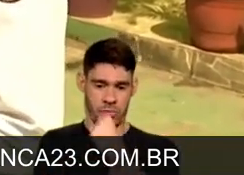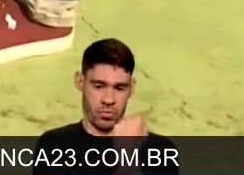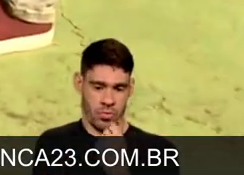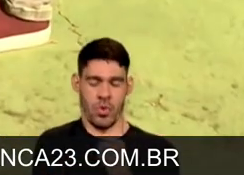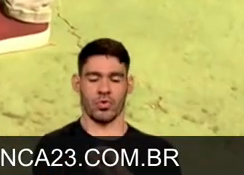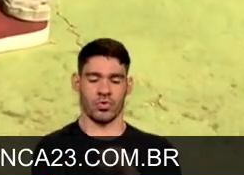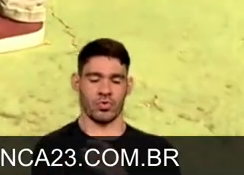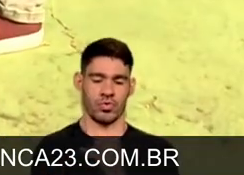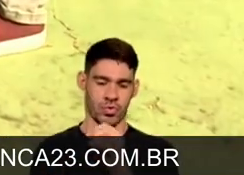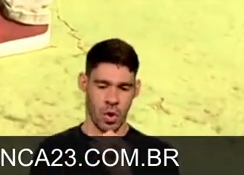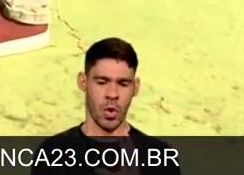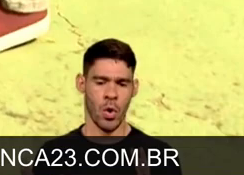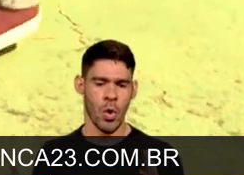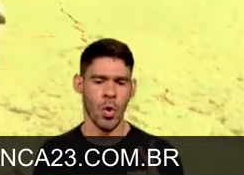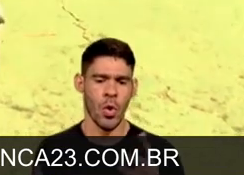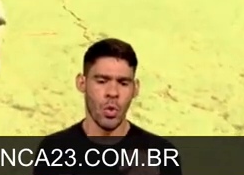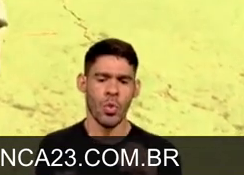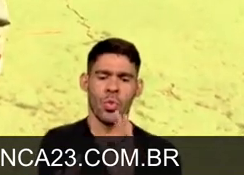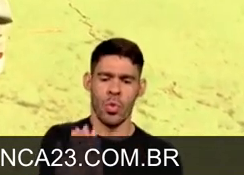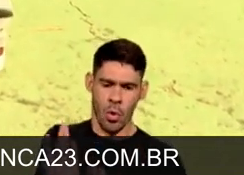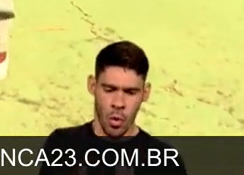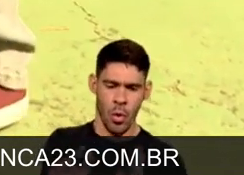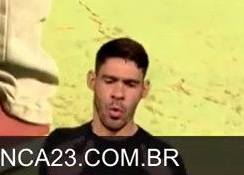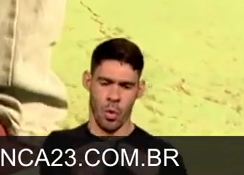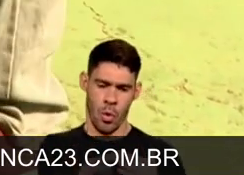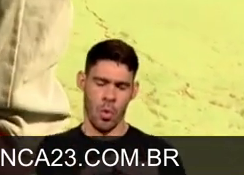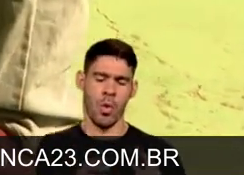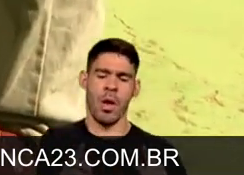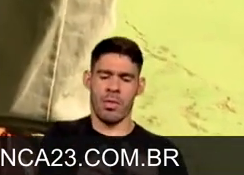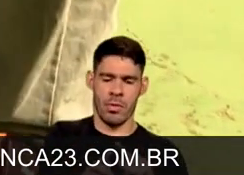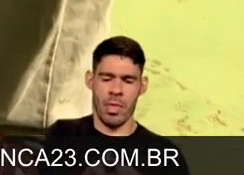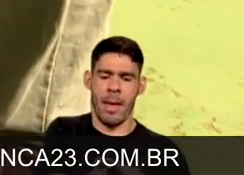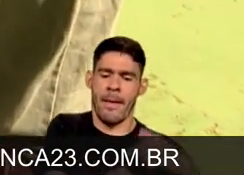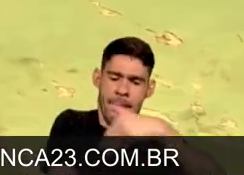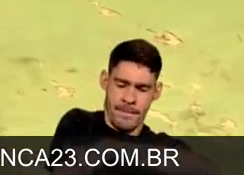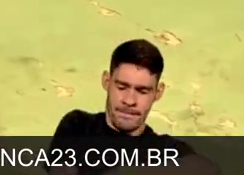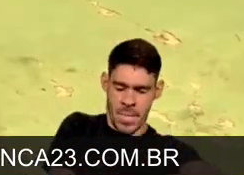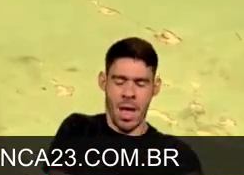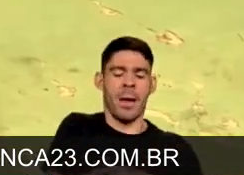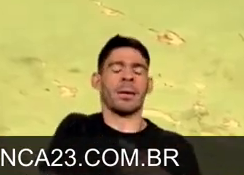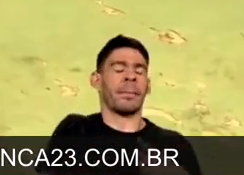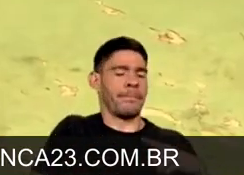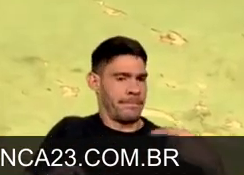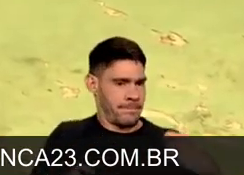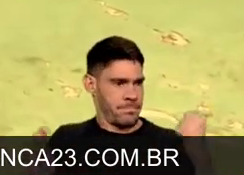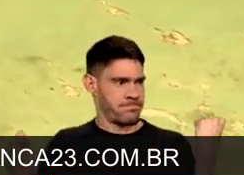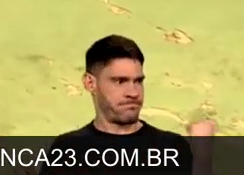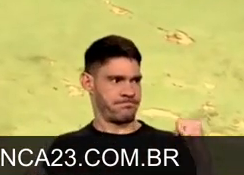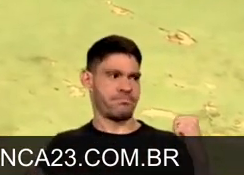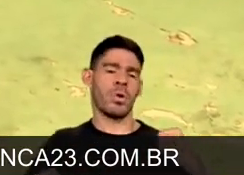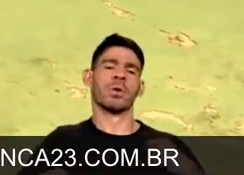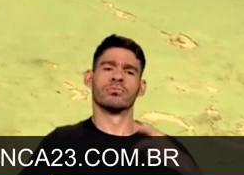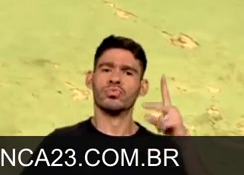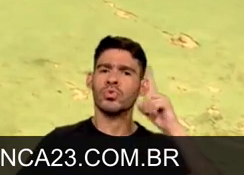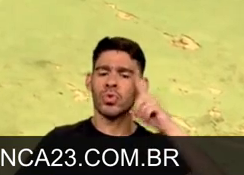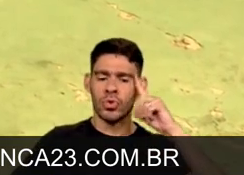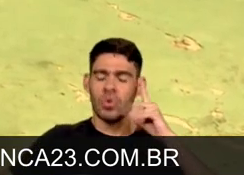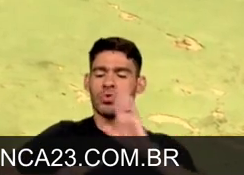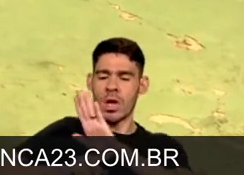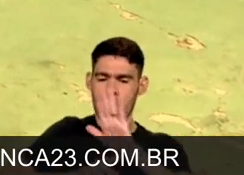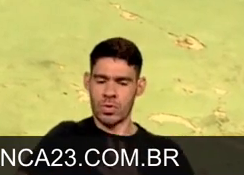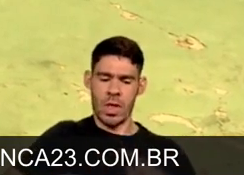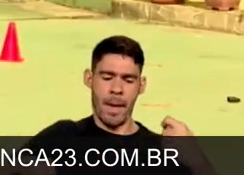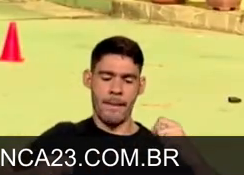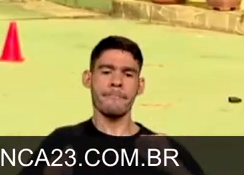Faim, além de toda a precaução em casa e na rua, exercícios físicos regularmente podem ajudar na formação de